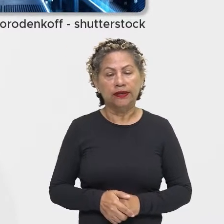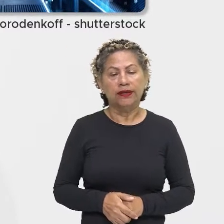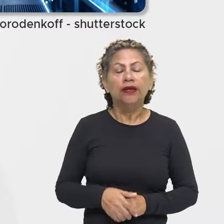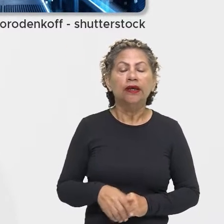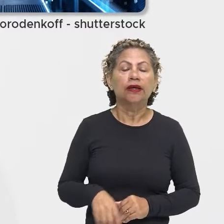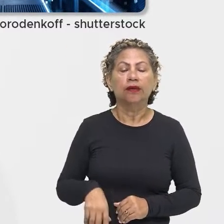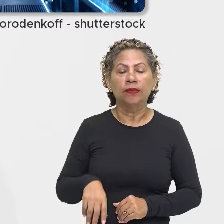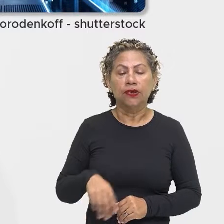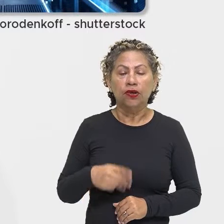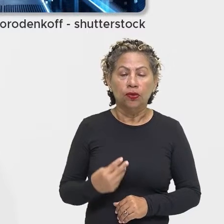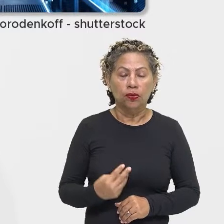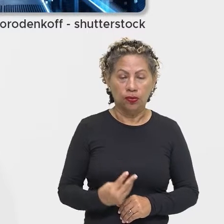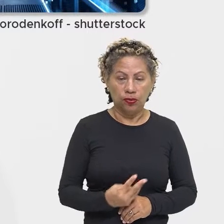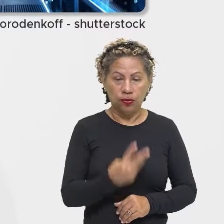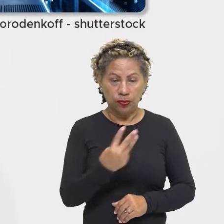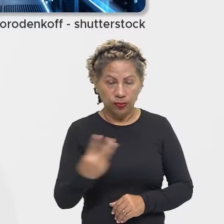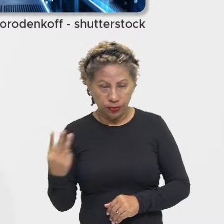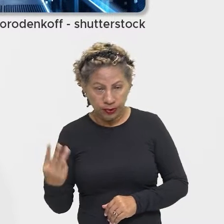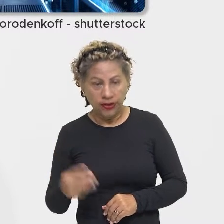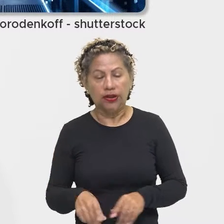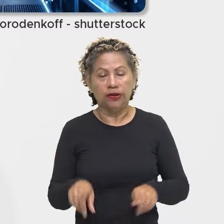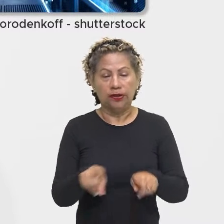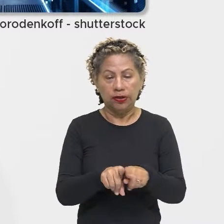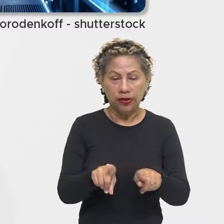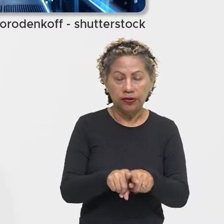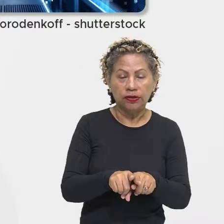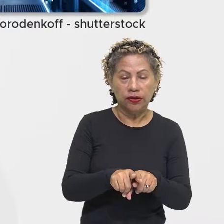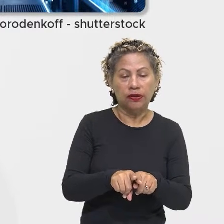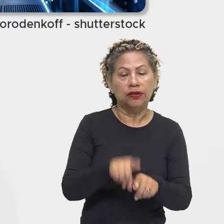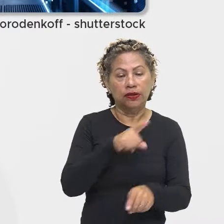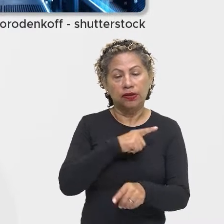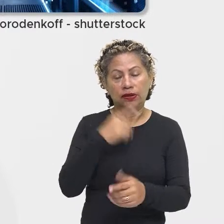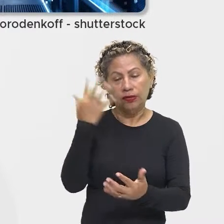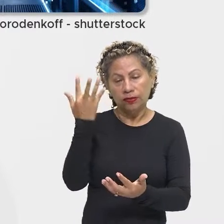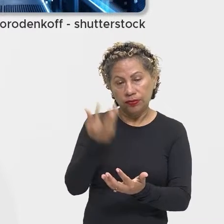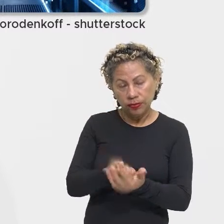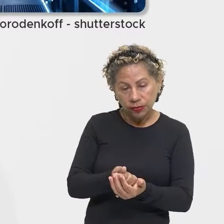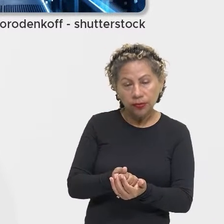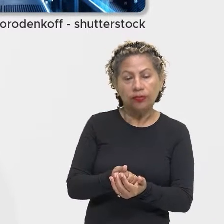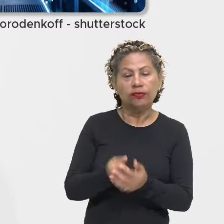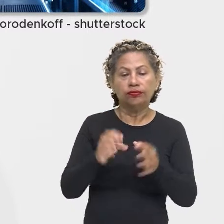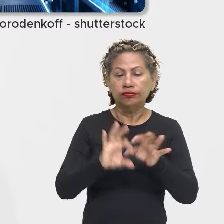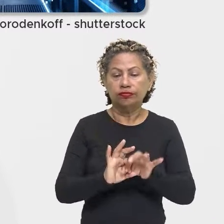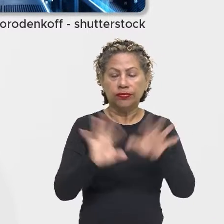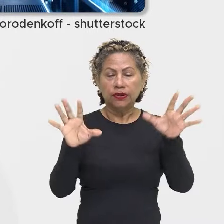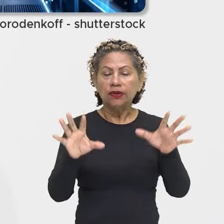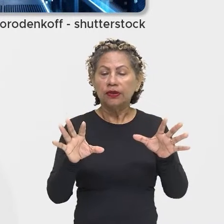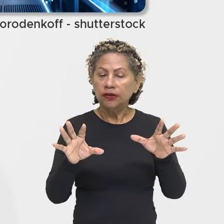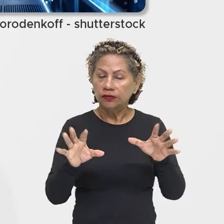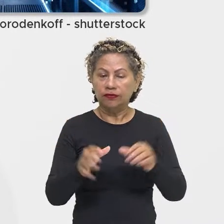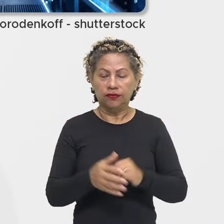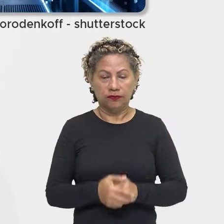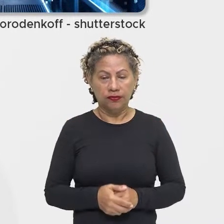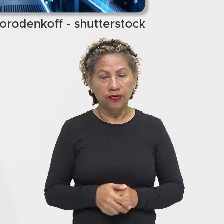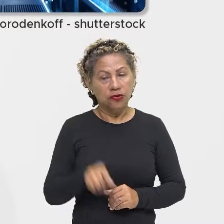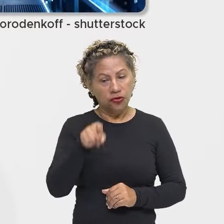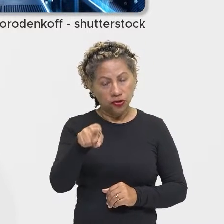segurança. Então, a inicialização avançada e reparação de danos, tá? Então, os